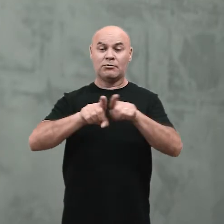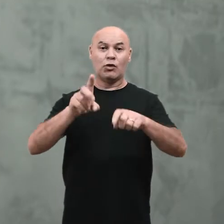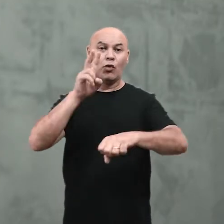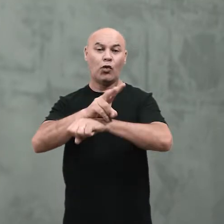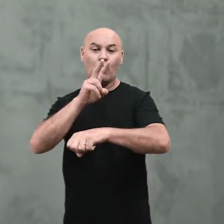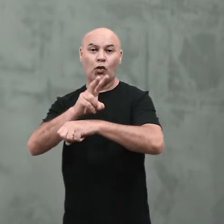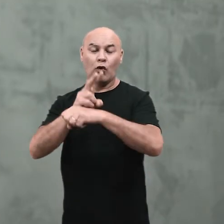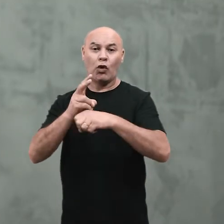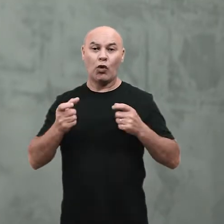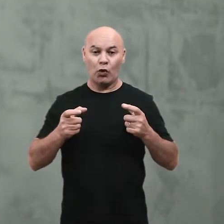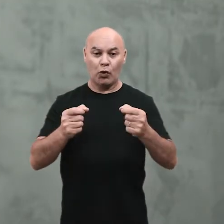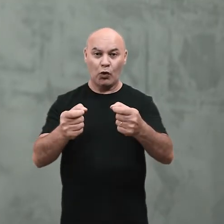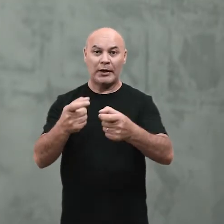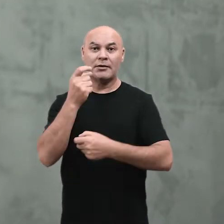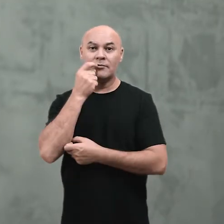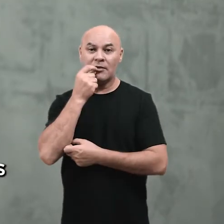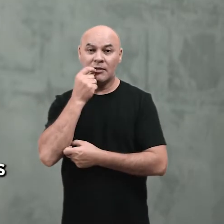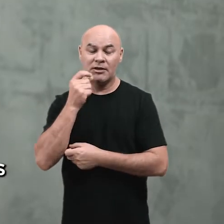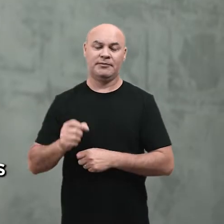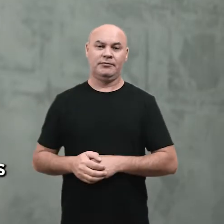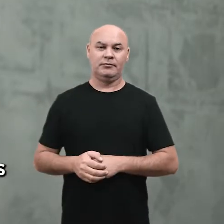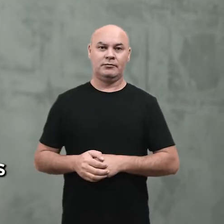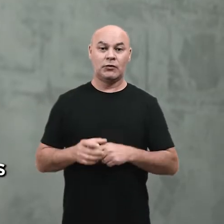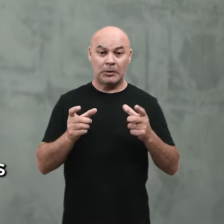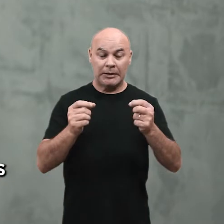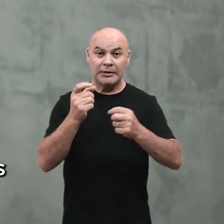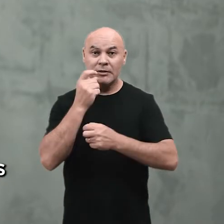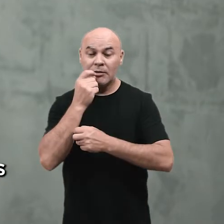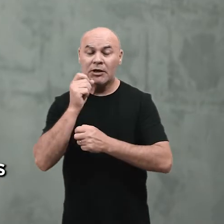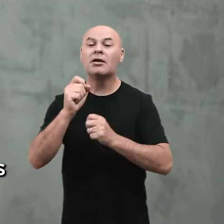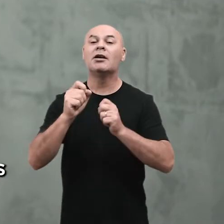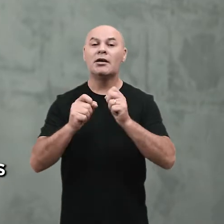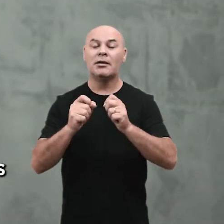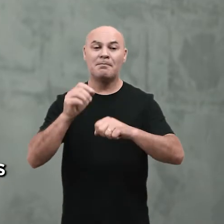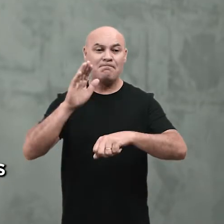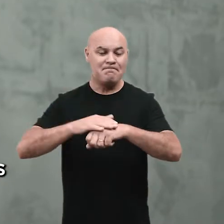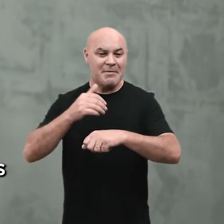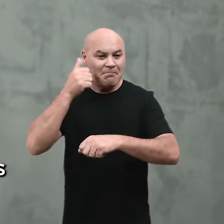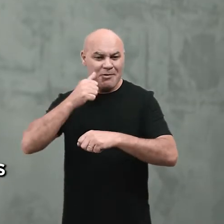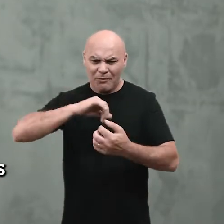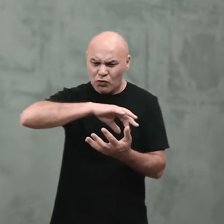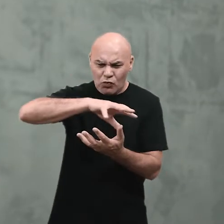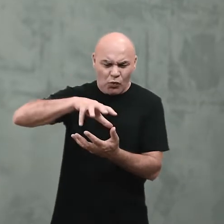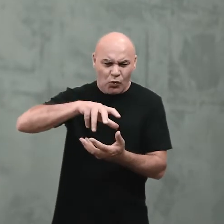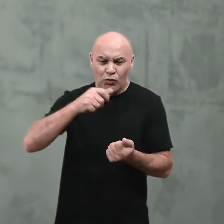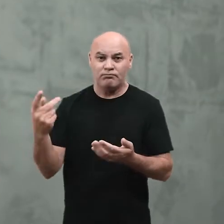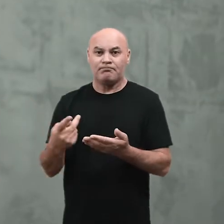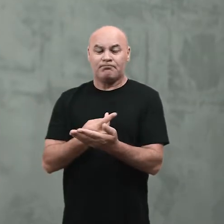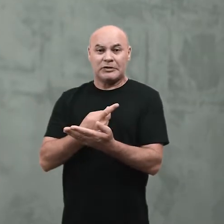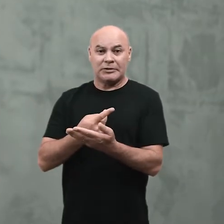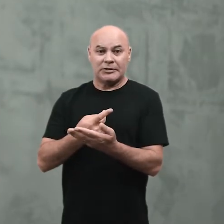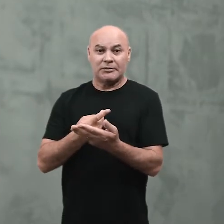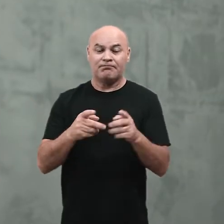a prevenção ao câncer de mama. O câncer de mama é o câncer que mais acomete mulheres no mundo, constituindo